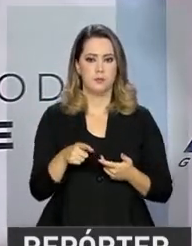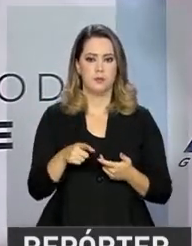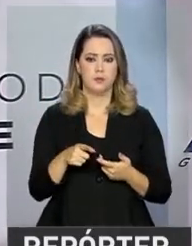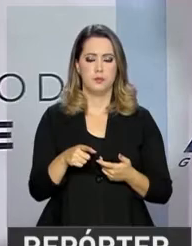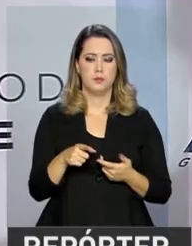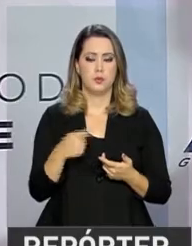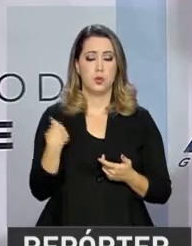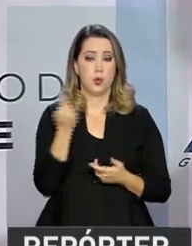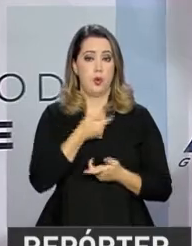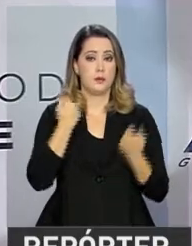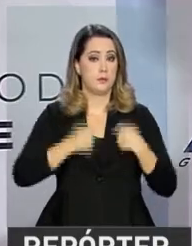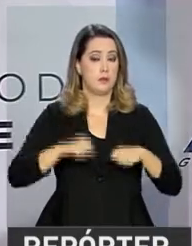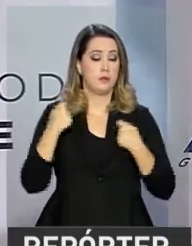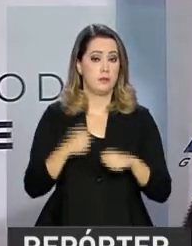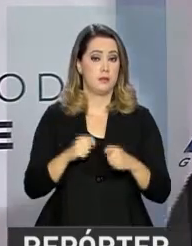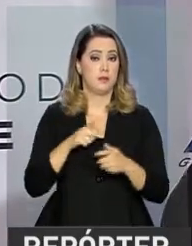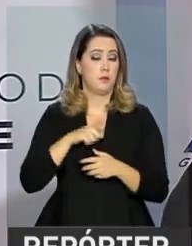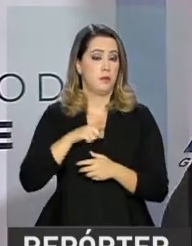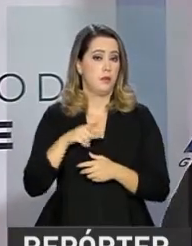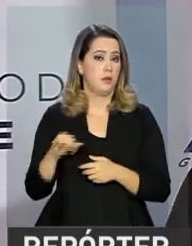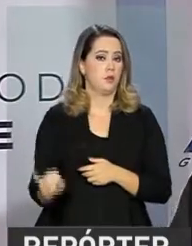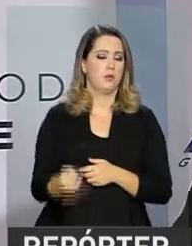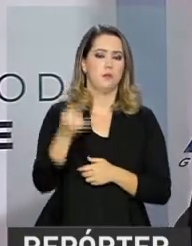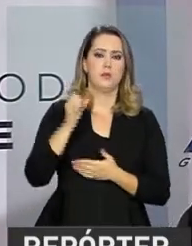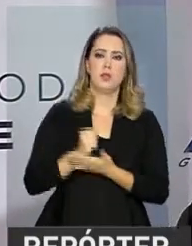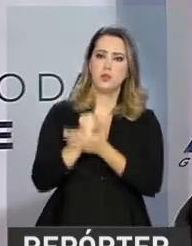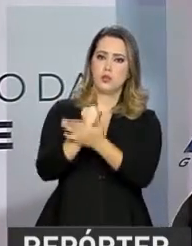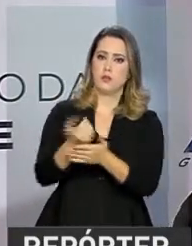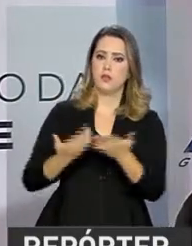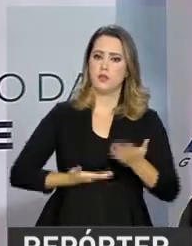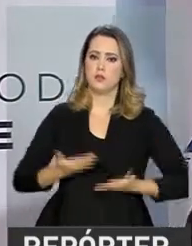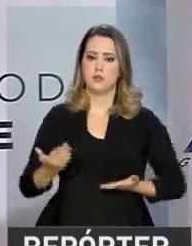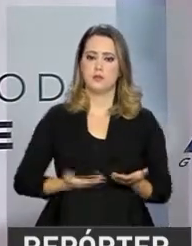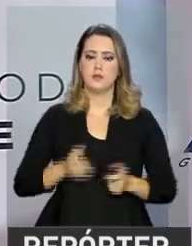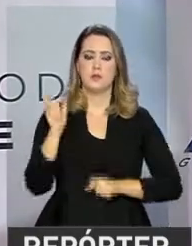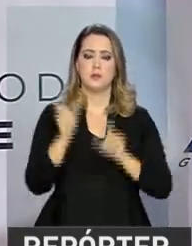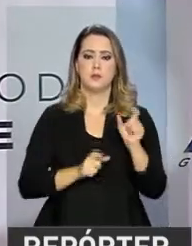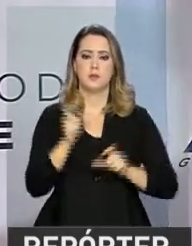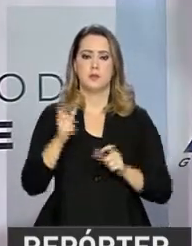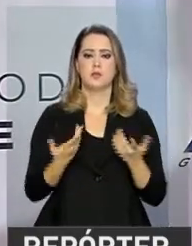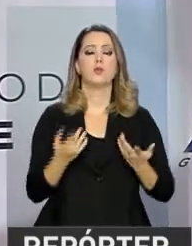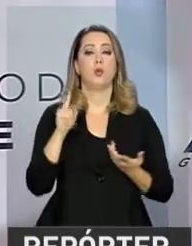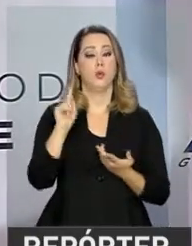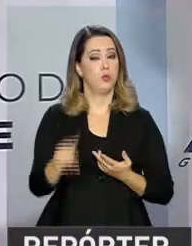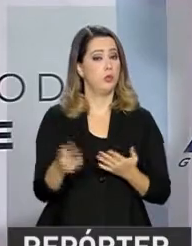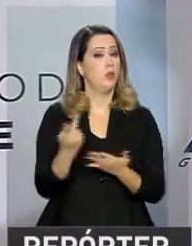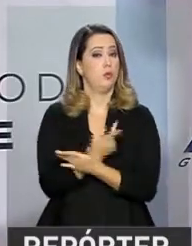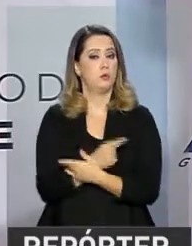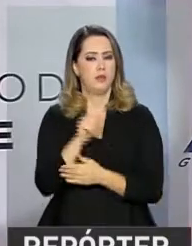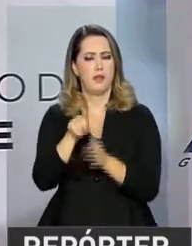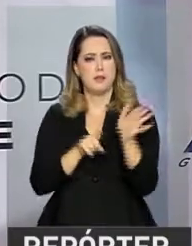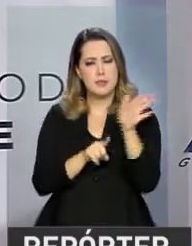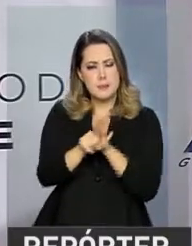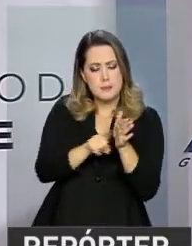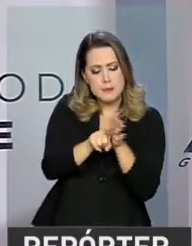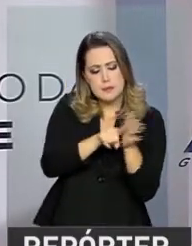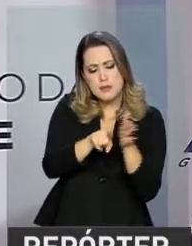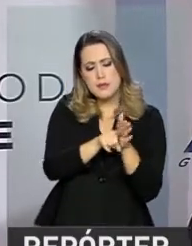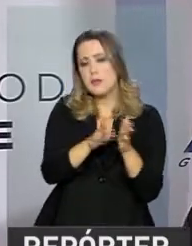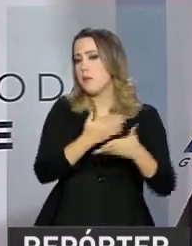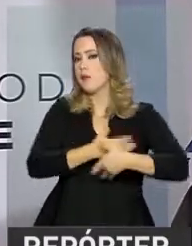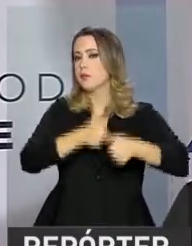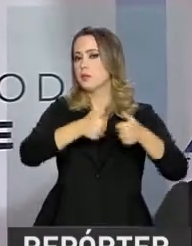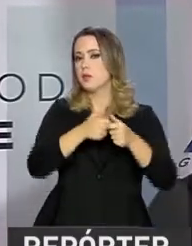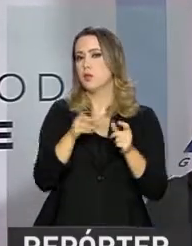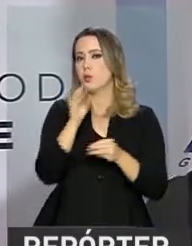precisamos ter a oportunidade de ofertar o serviço às pessoas né isso está sendo feitas pesquisas para melhorar o setor